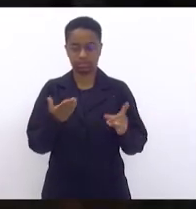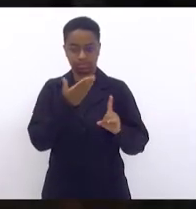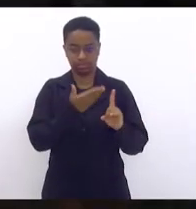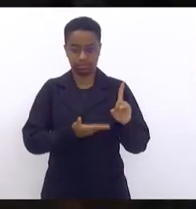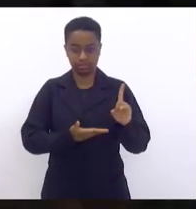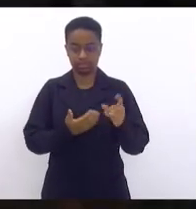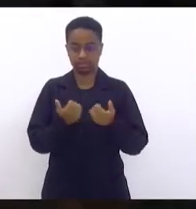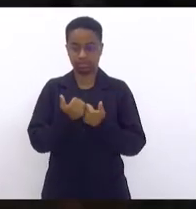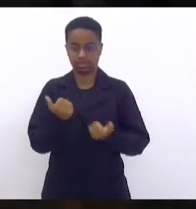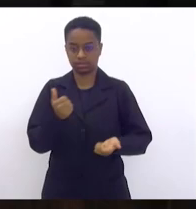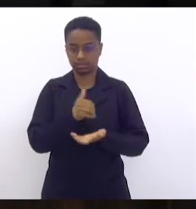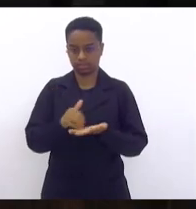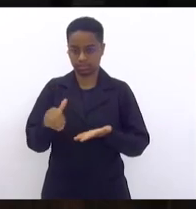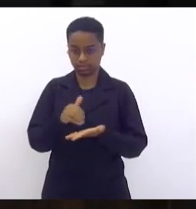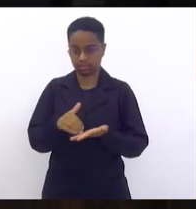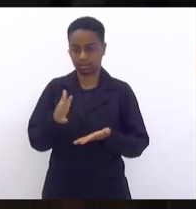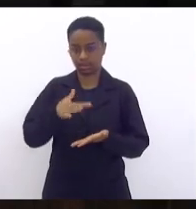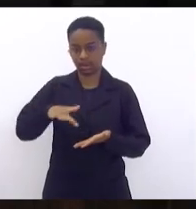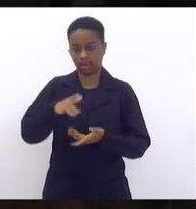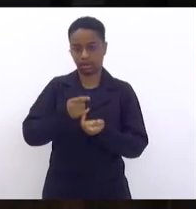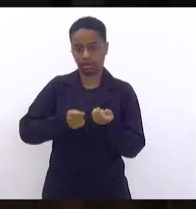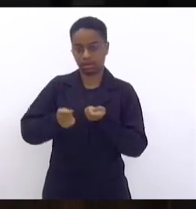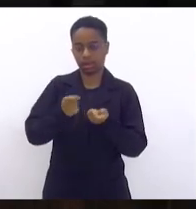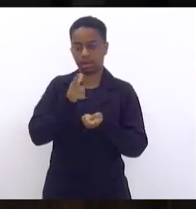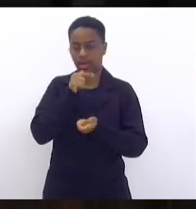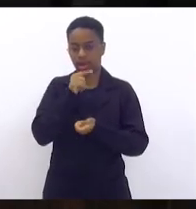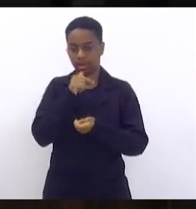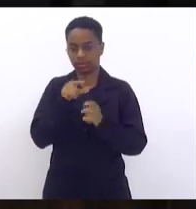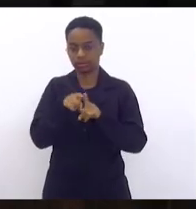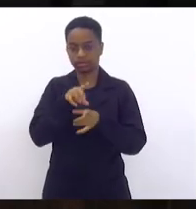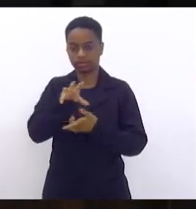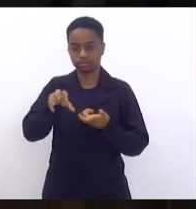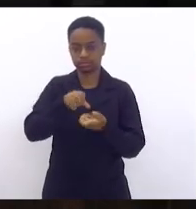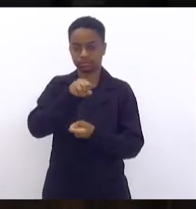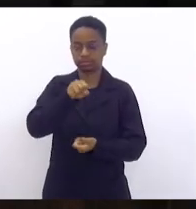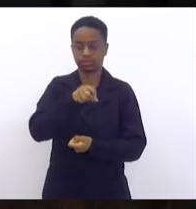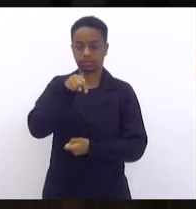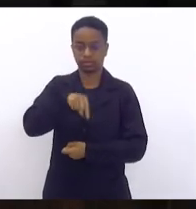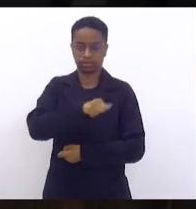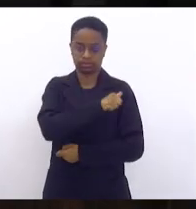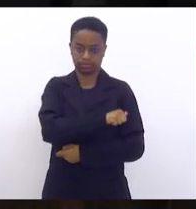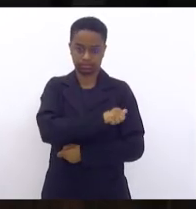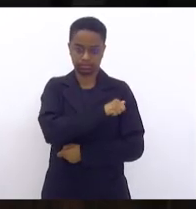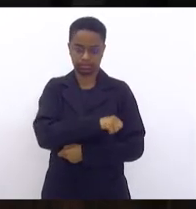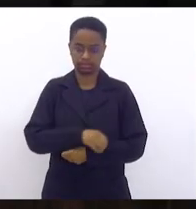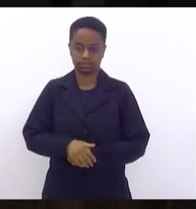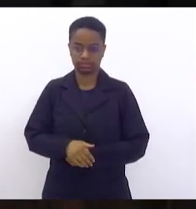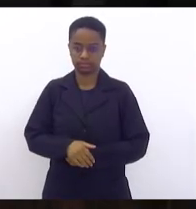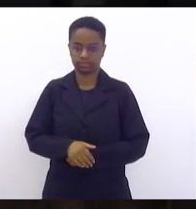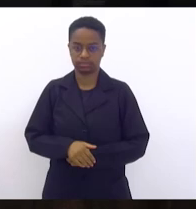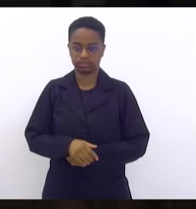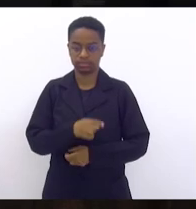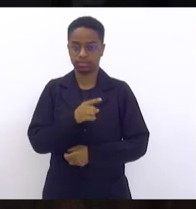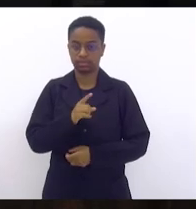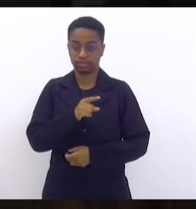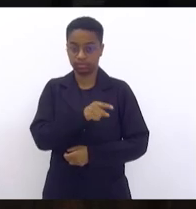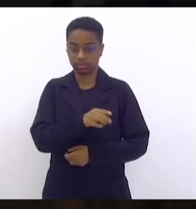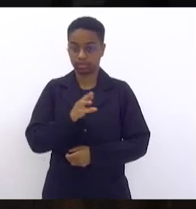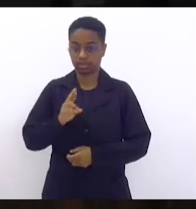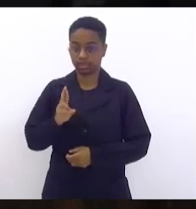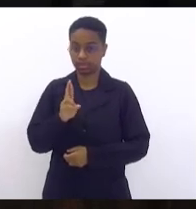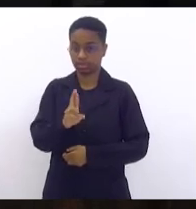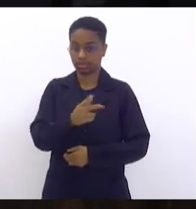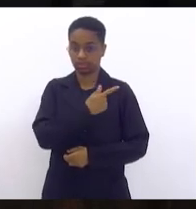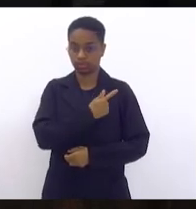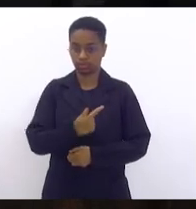secretária de recursos hídricos e sustentabilidade do Estado do Rio de Janeiro aqui representando o